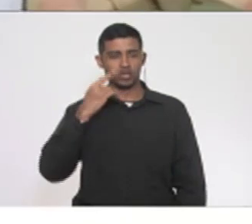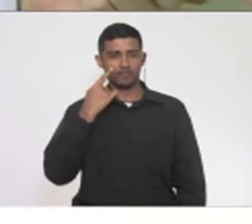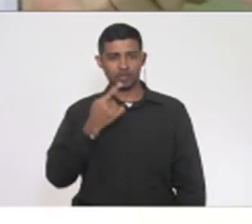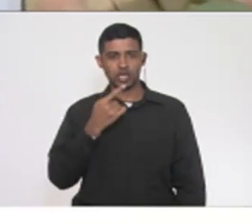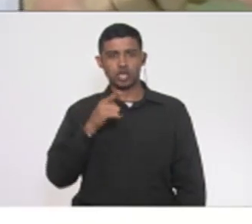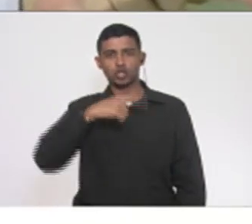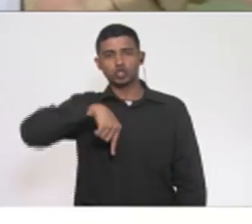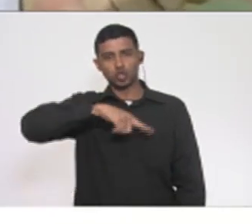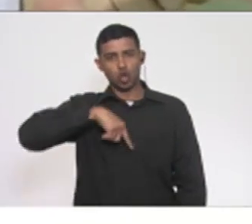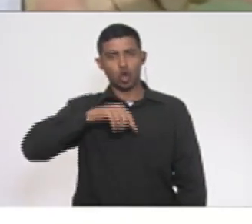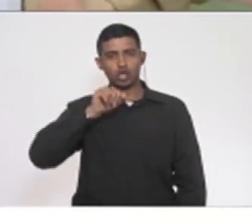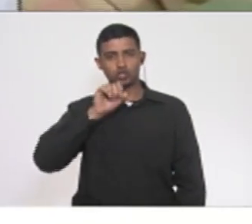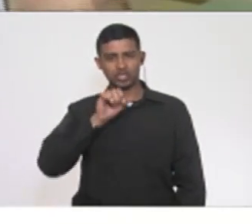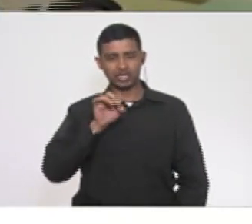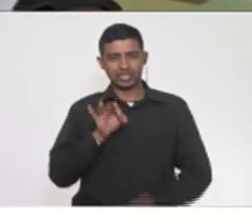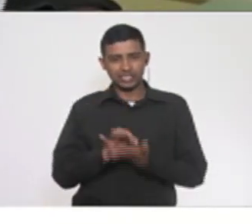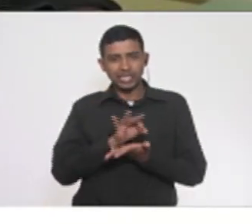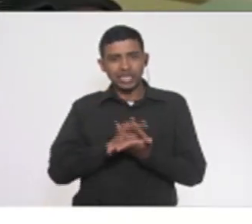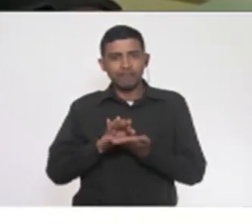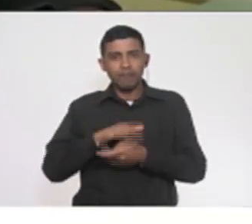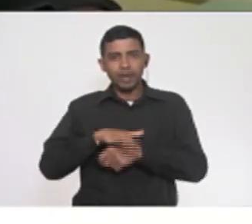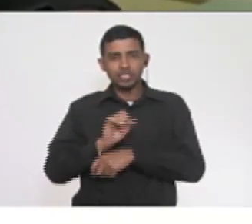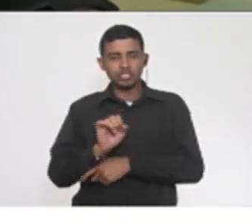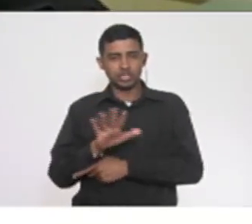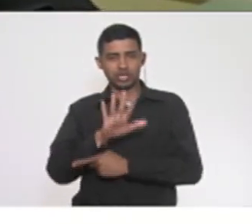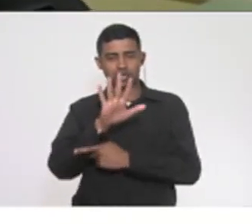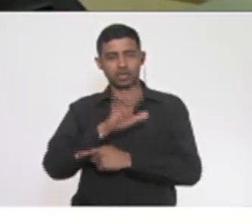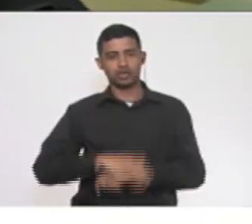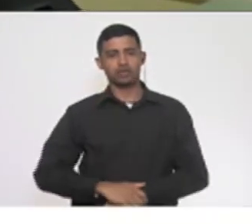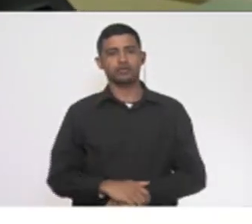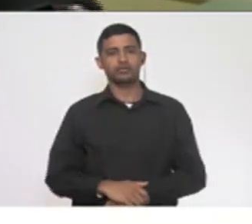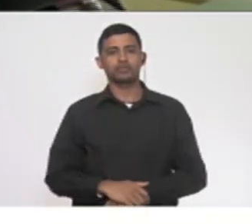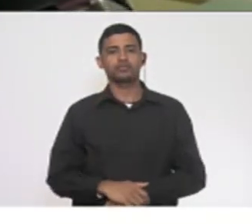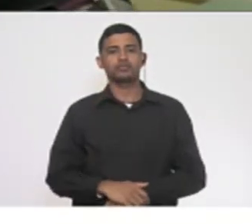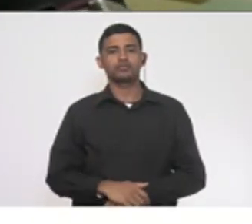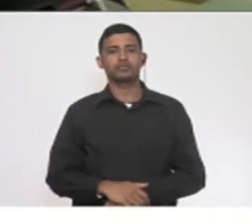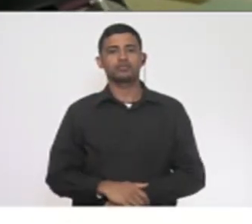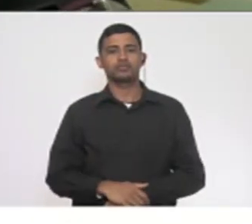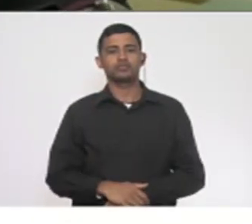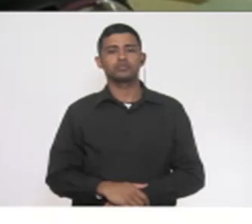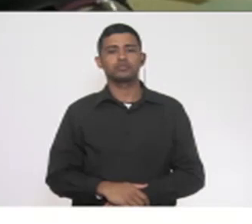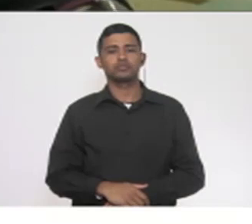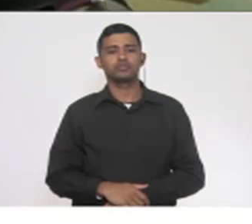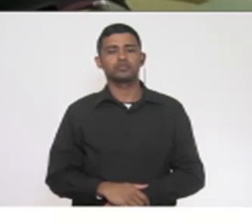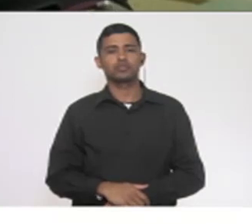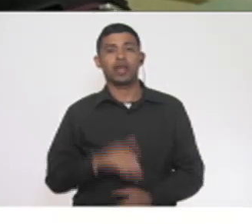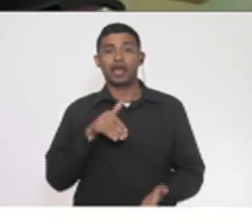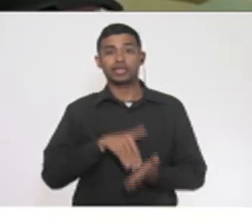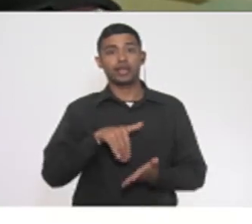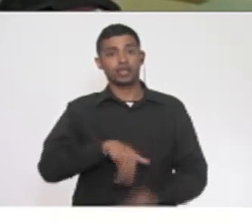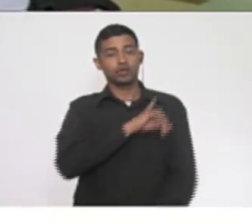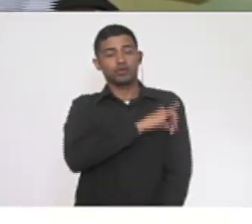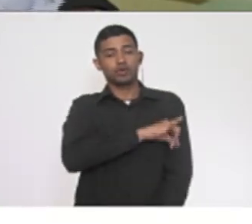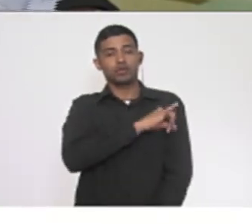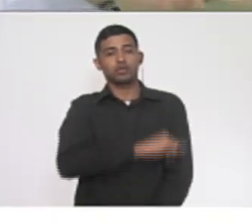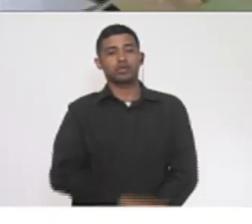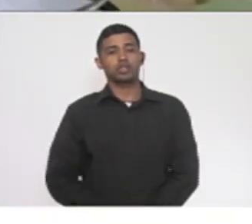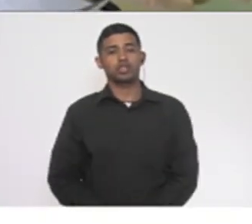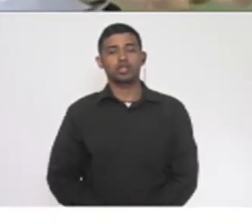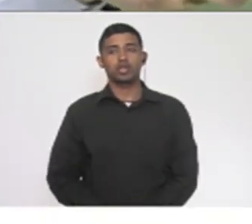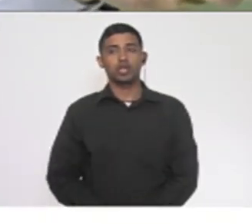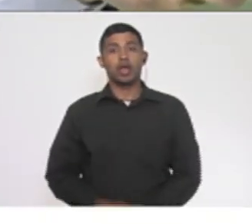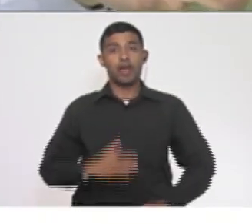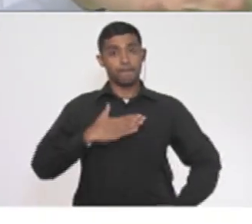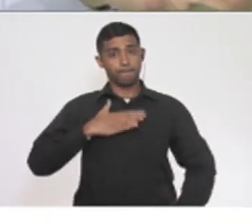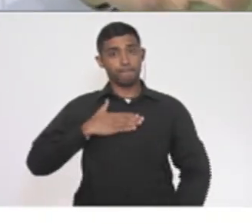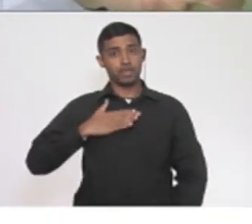para abastecer o gás veicular, em relação, por exemplo, de Itaboraí aqui para cima, chegando ao Rio. Lá na nossa região, que é o